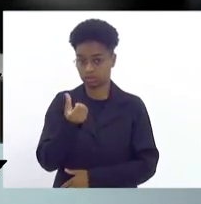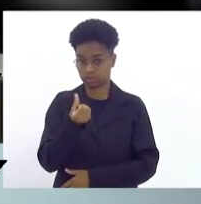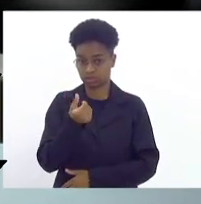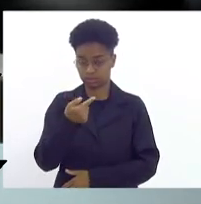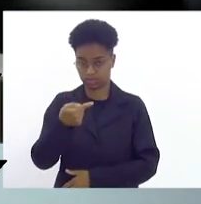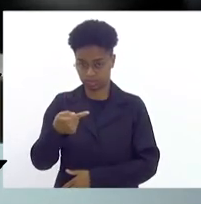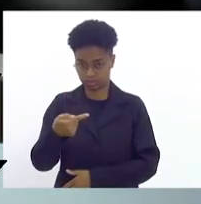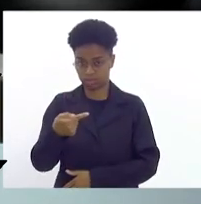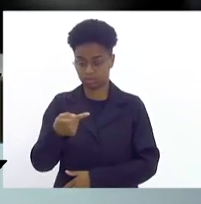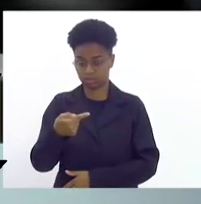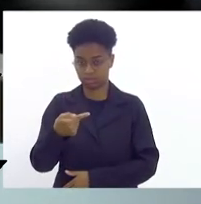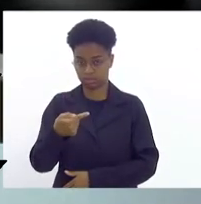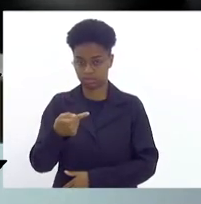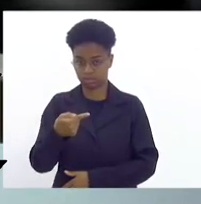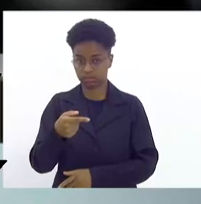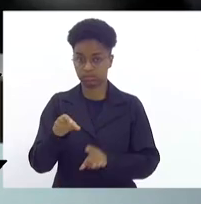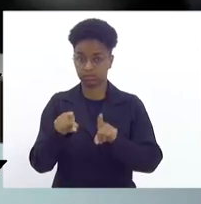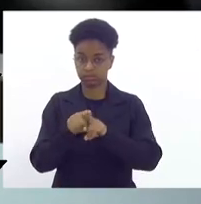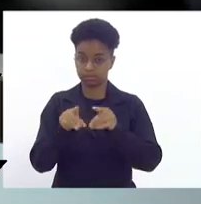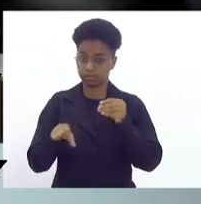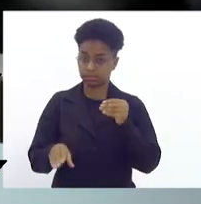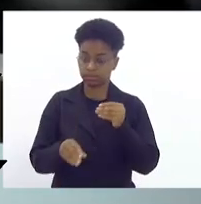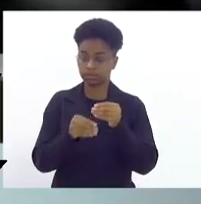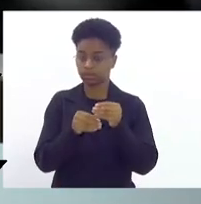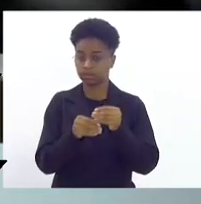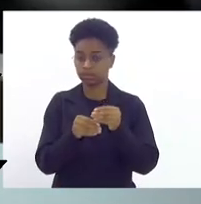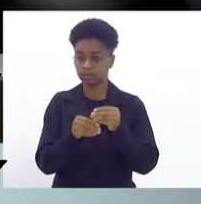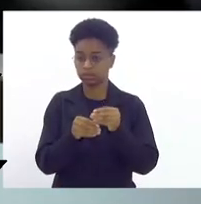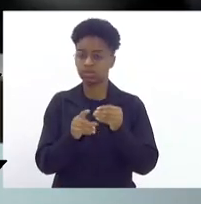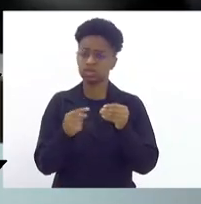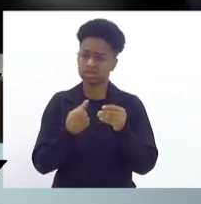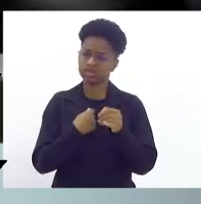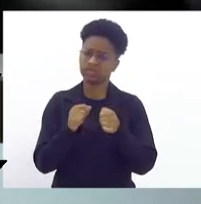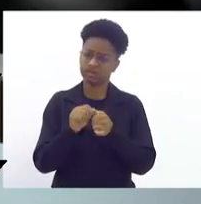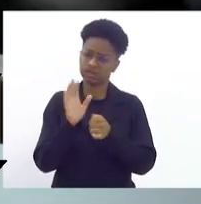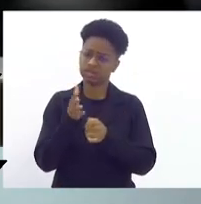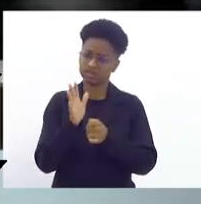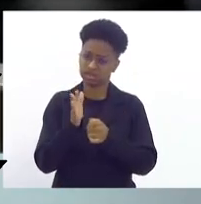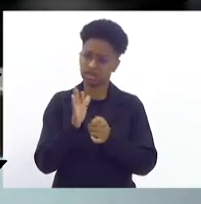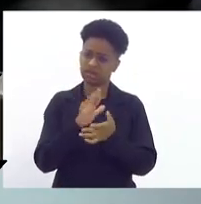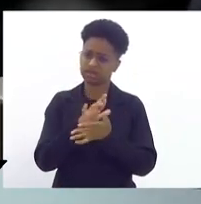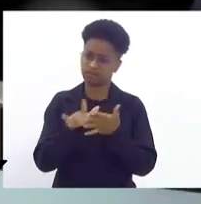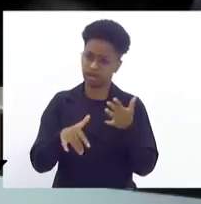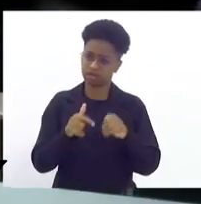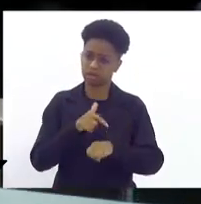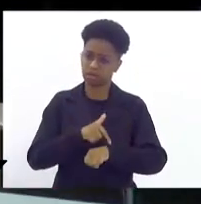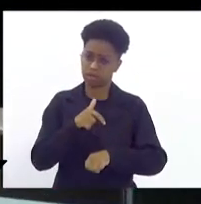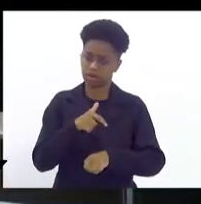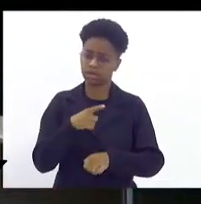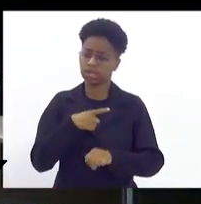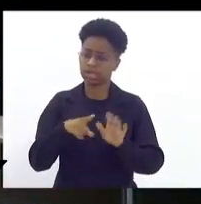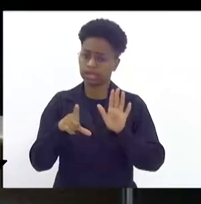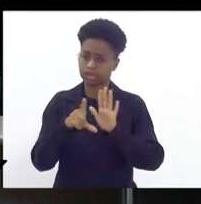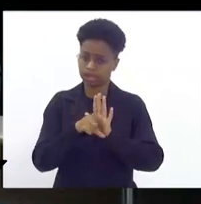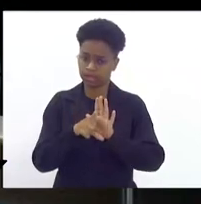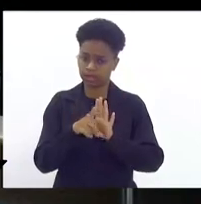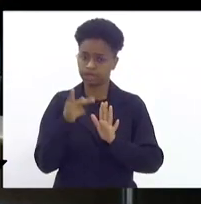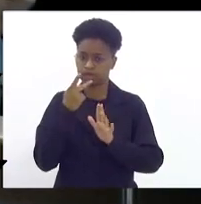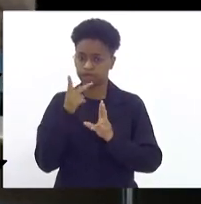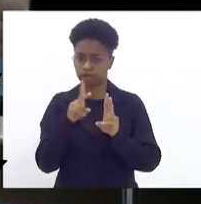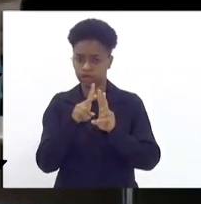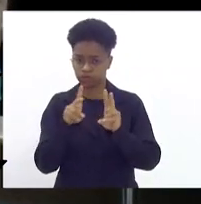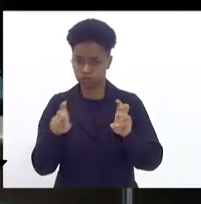9167 e acrescentar esses dispositivos. Nós já fizemos isso várias vezes. Ou seja, há uma lei que versa